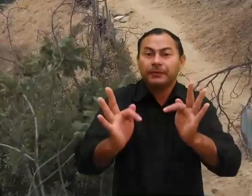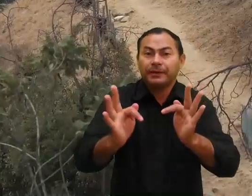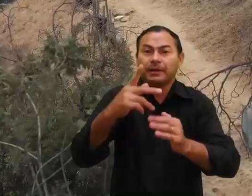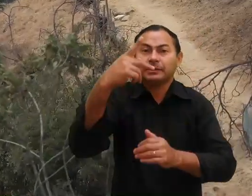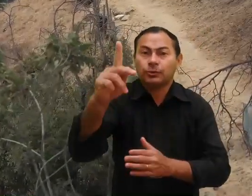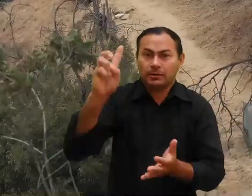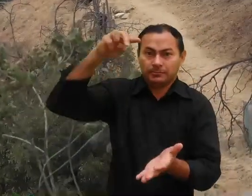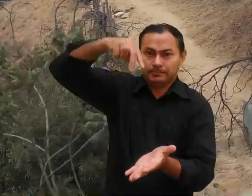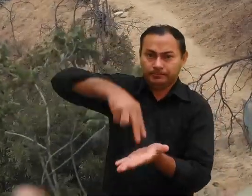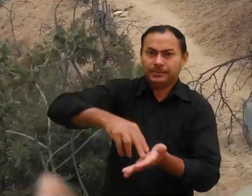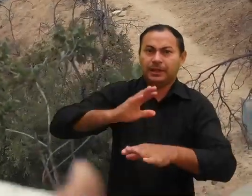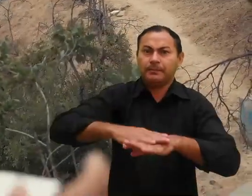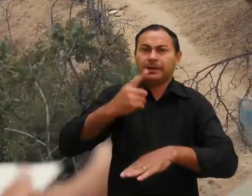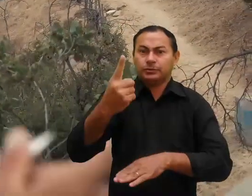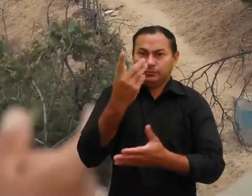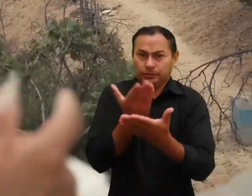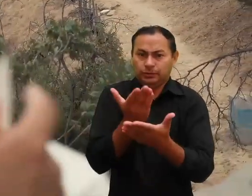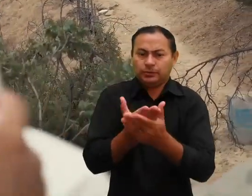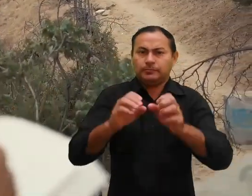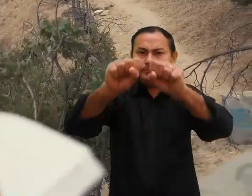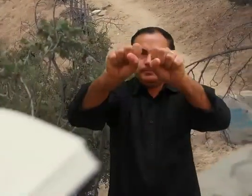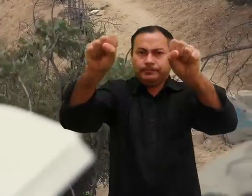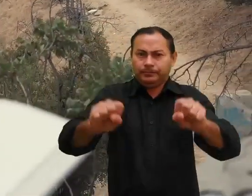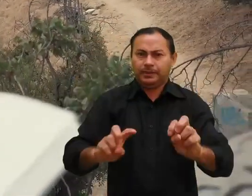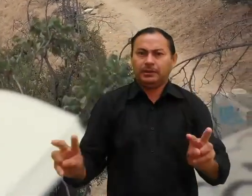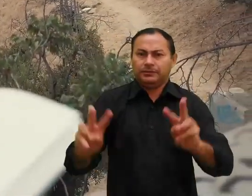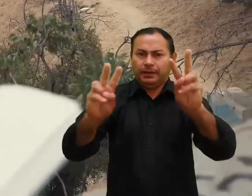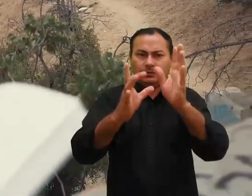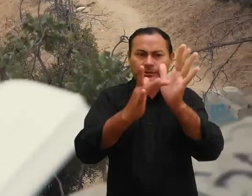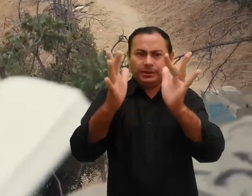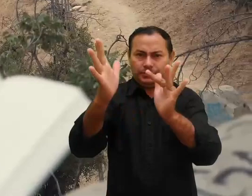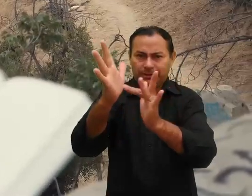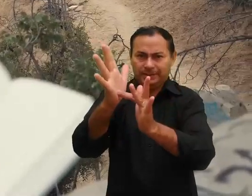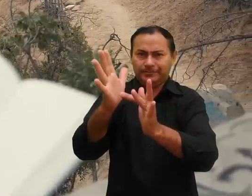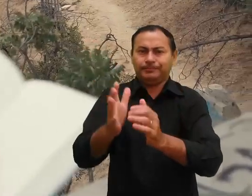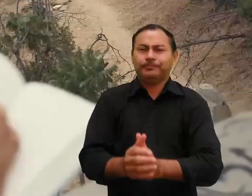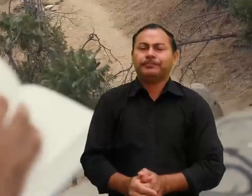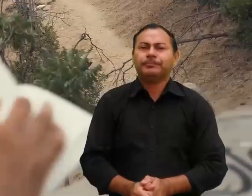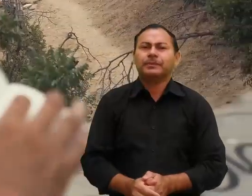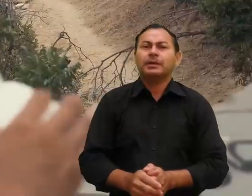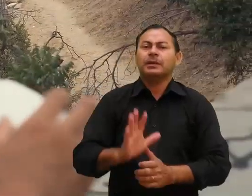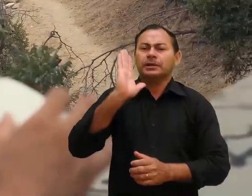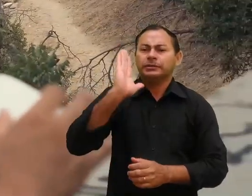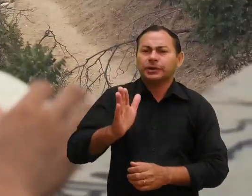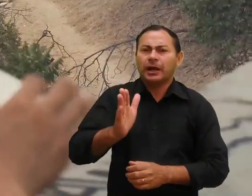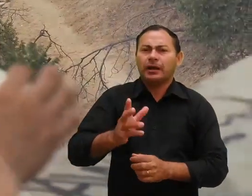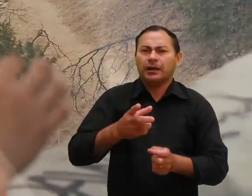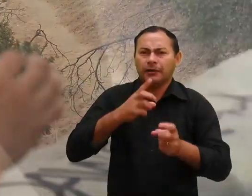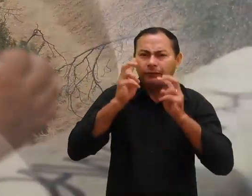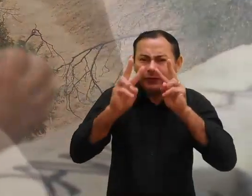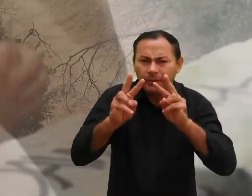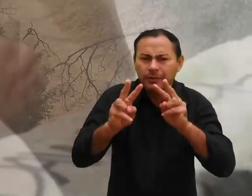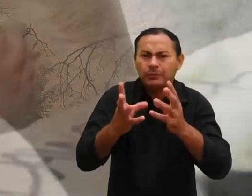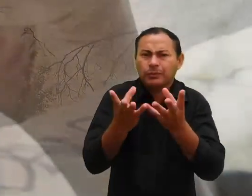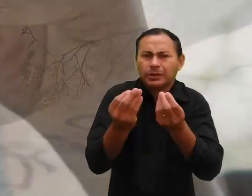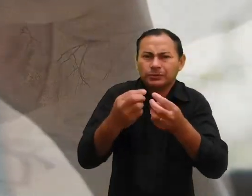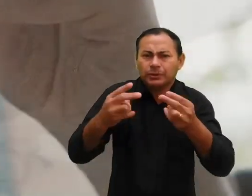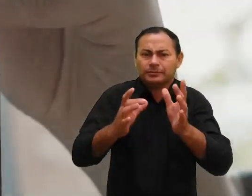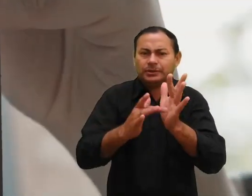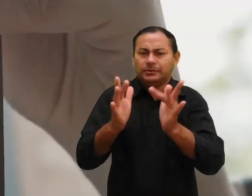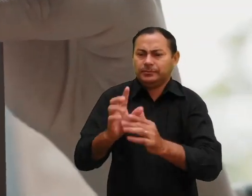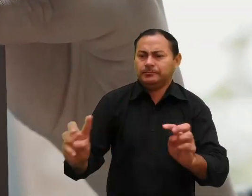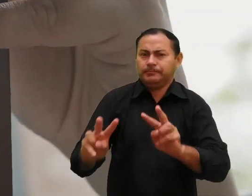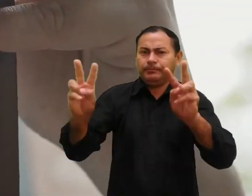Estamos muito felizes com sua participação em mais um estudo do sistema de valores de Jesus Cristo. Já vimos várias coisas que